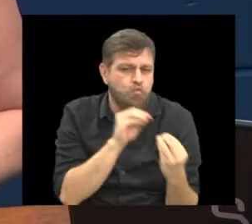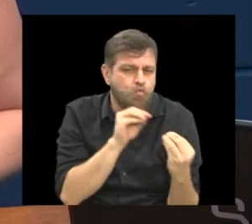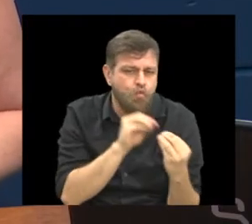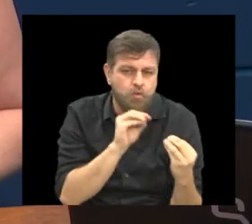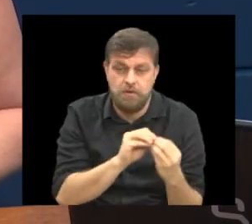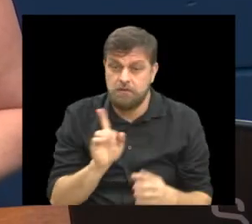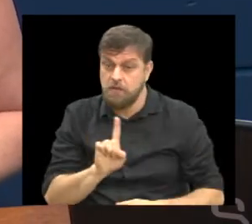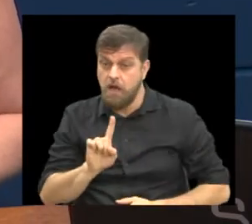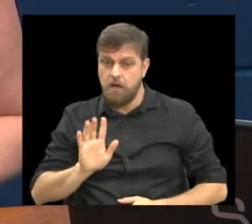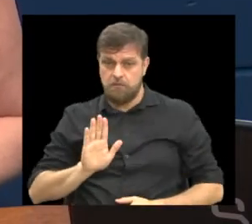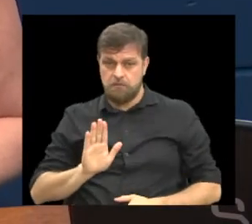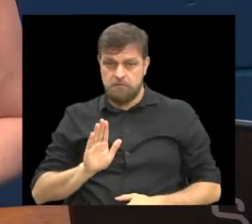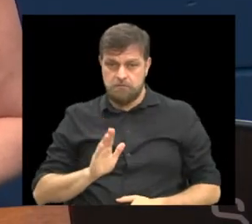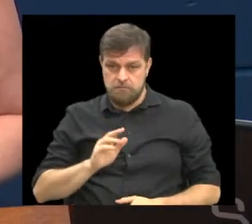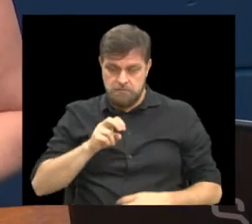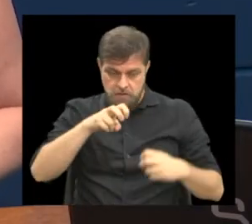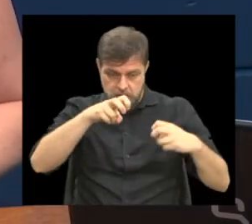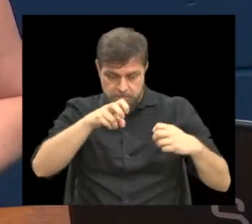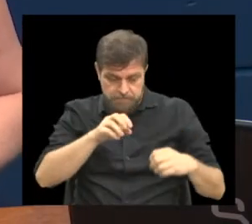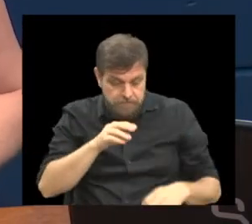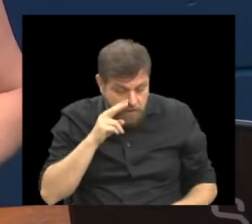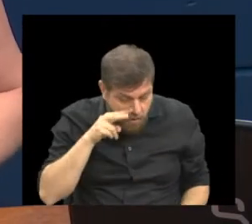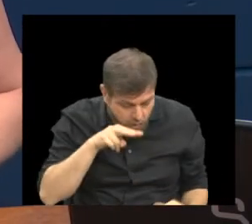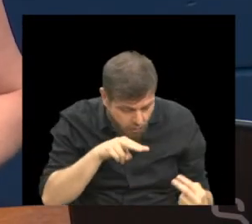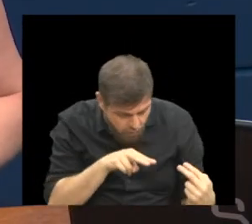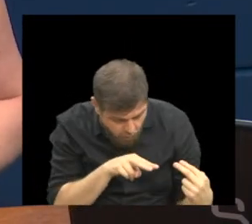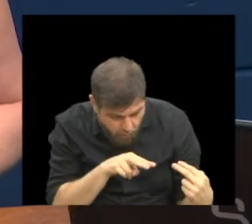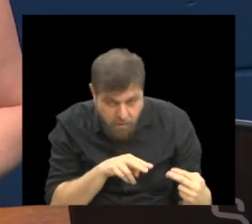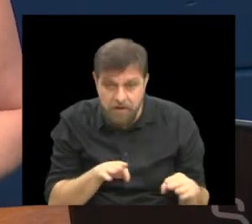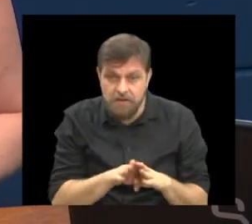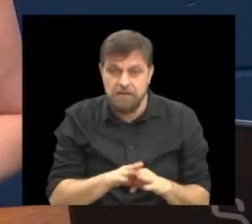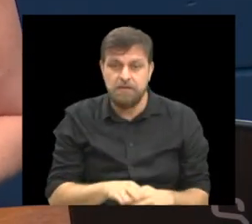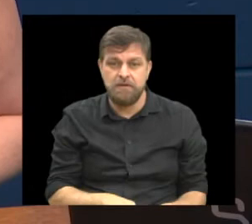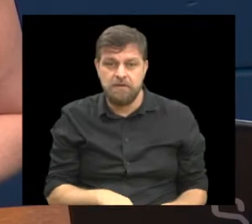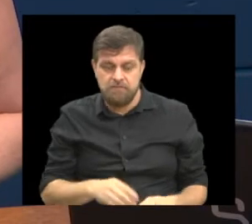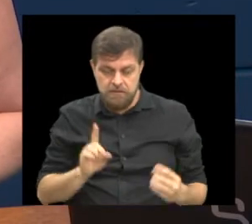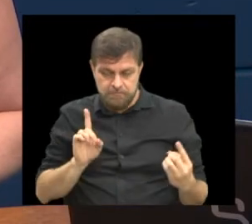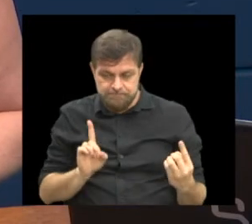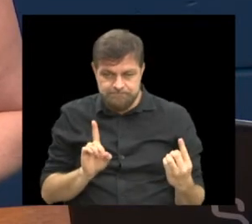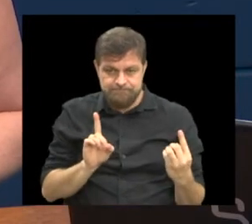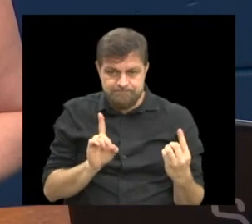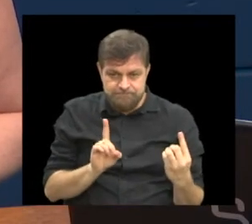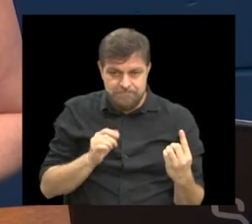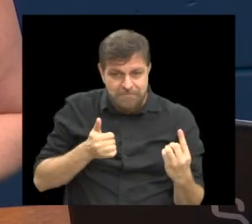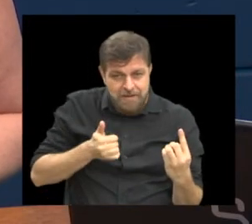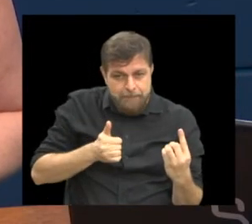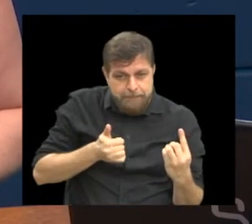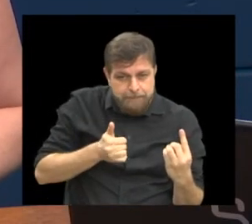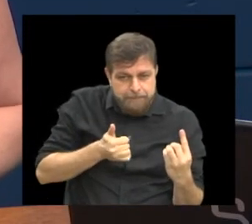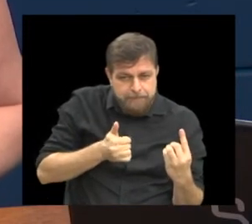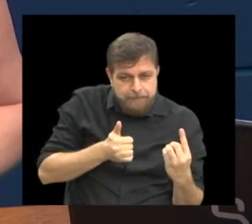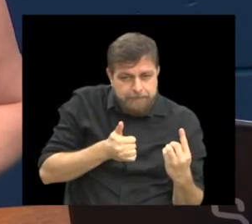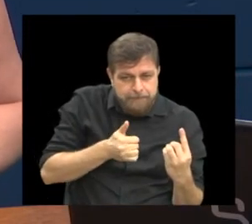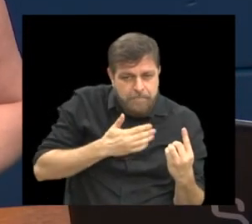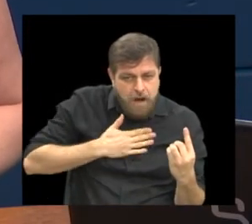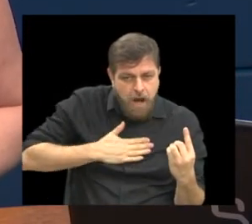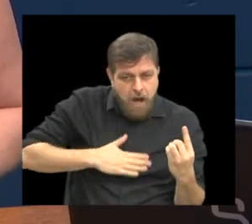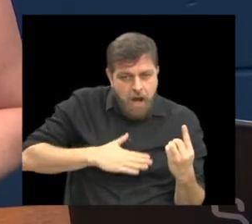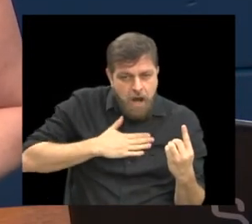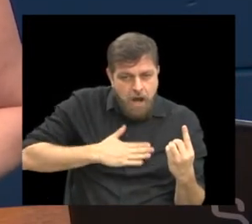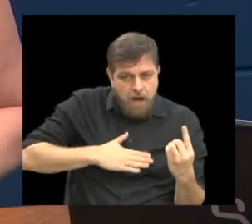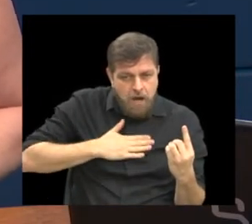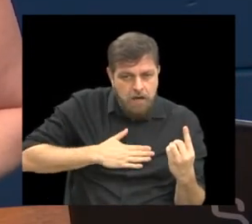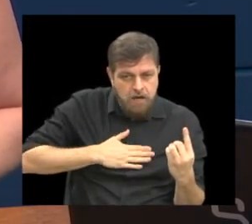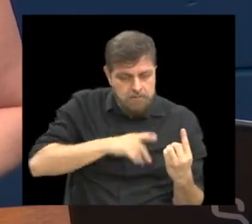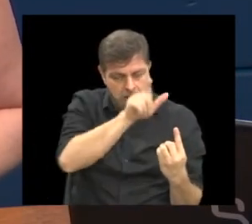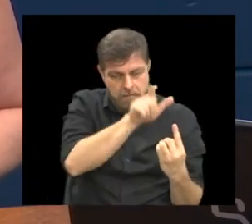for pequenininho, abaixa até o chão. Se for um adulto, vá tentando se aproximar de forma tranquila, de forma calma. É um ser